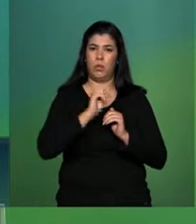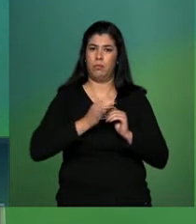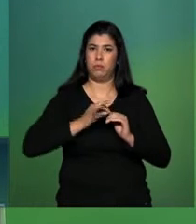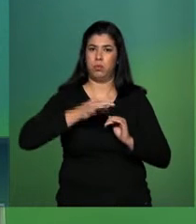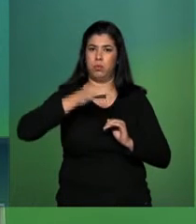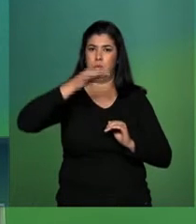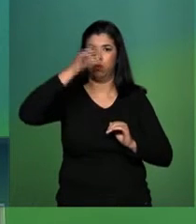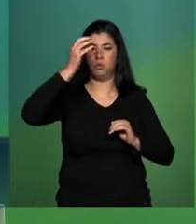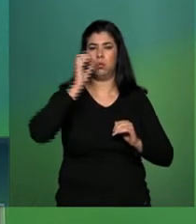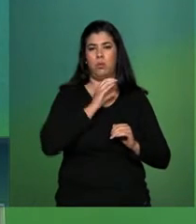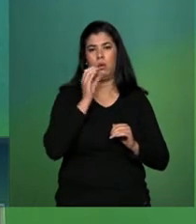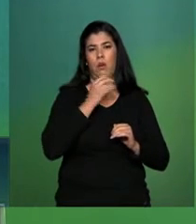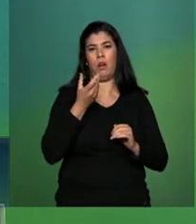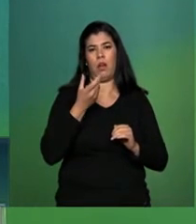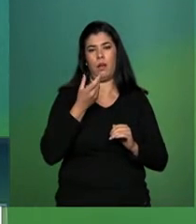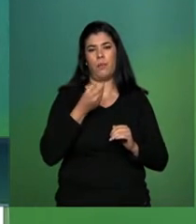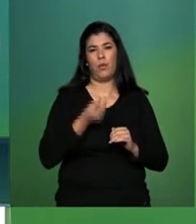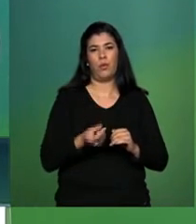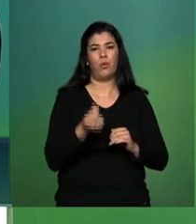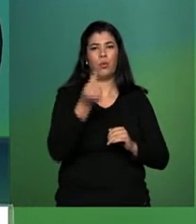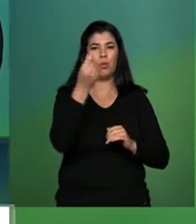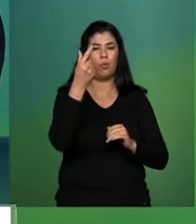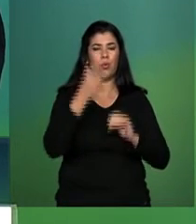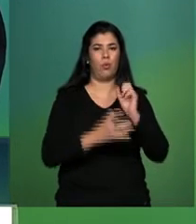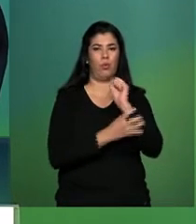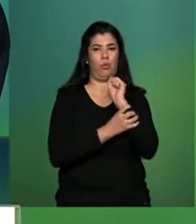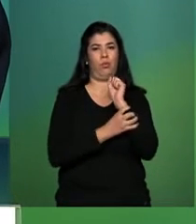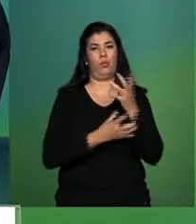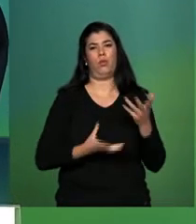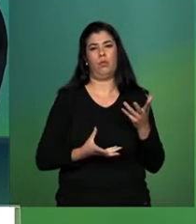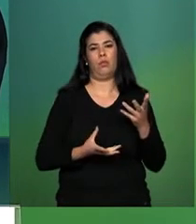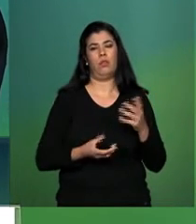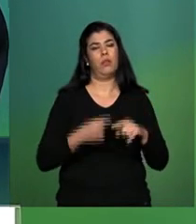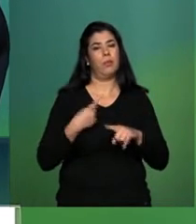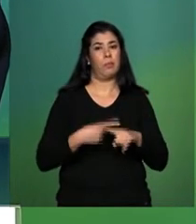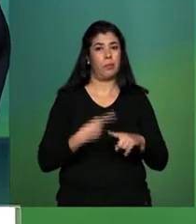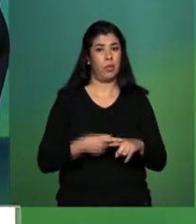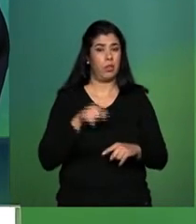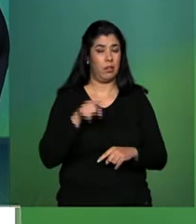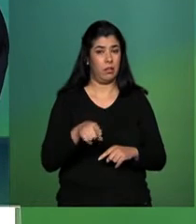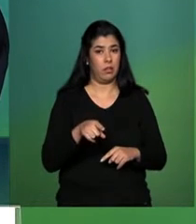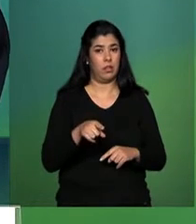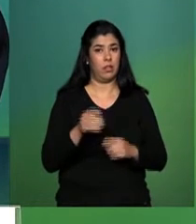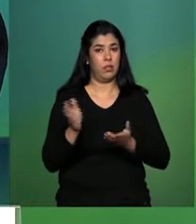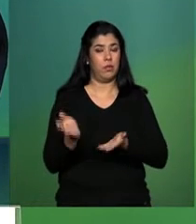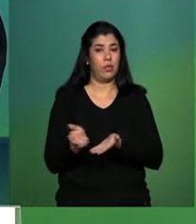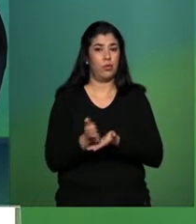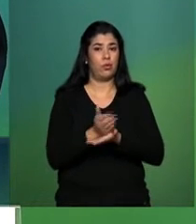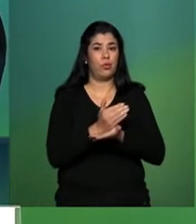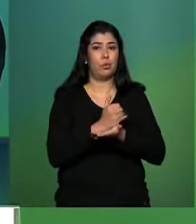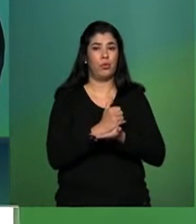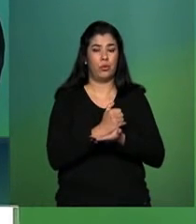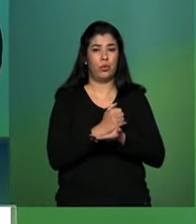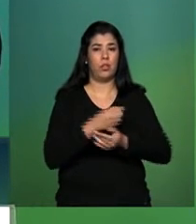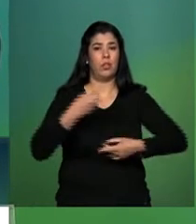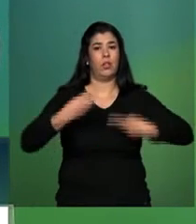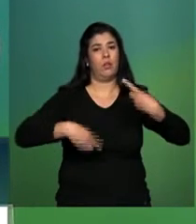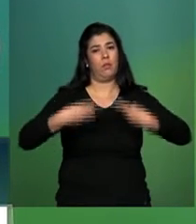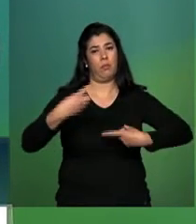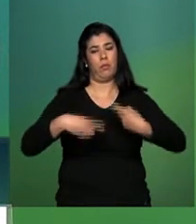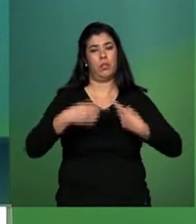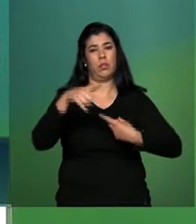demasiadamente os custos dos prêmios de seguros, porque, evidentemente, isso retira